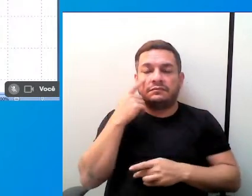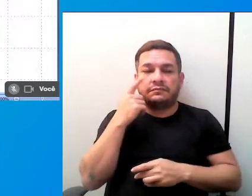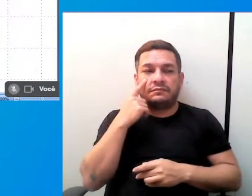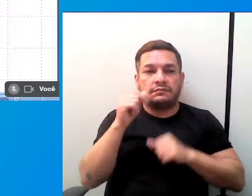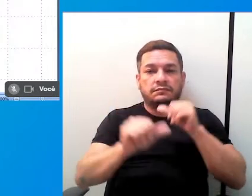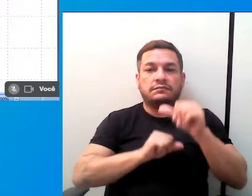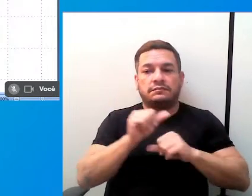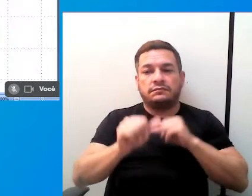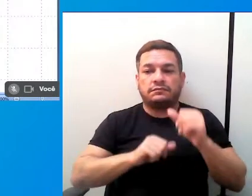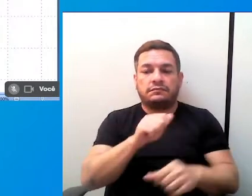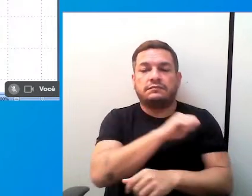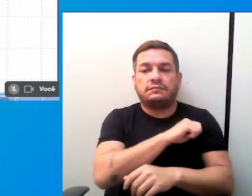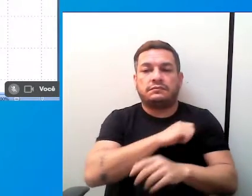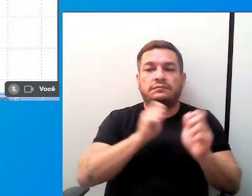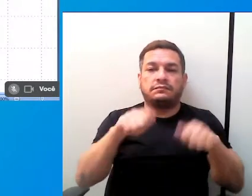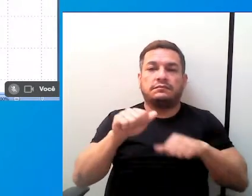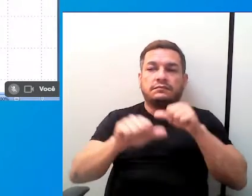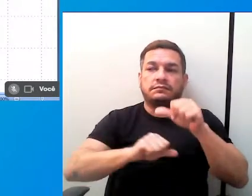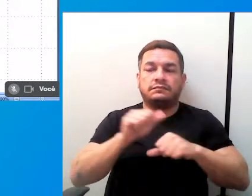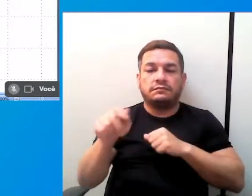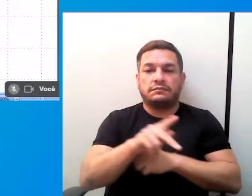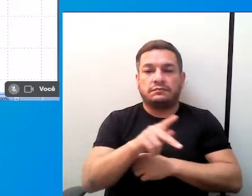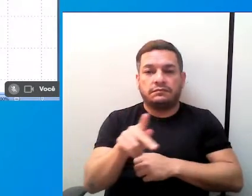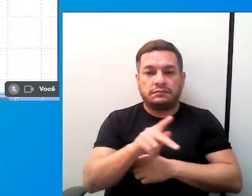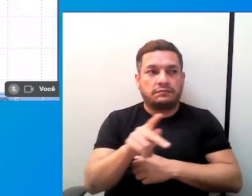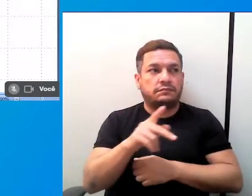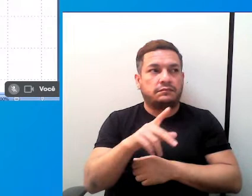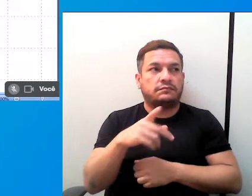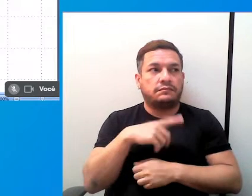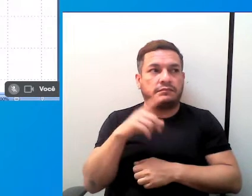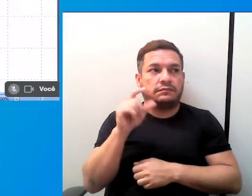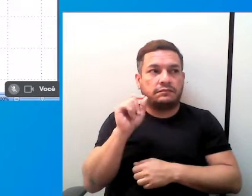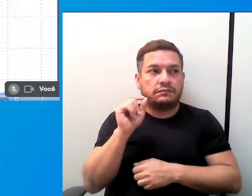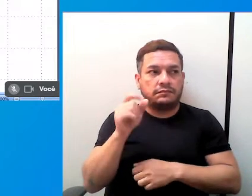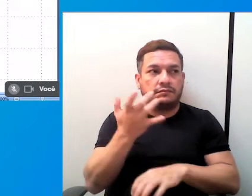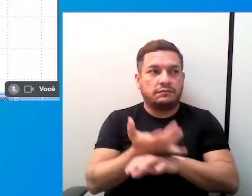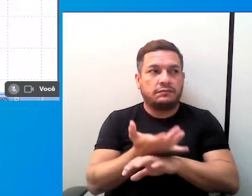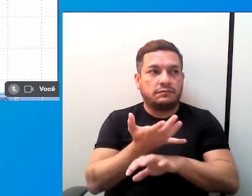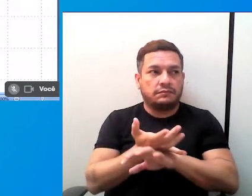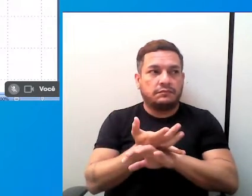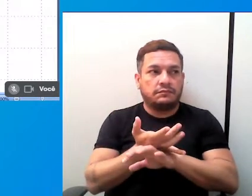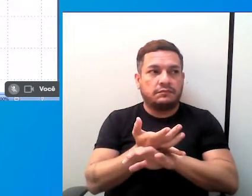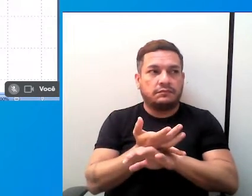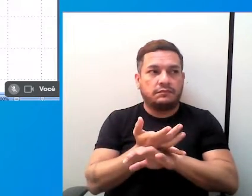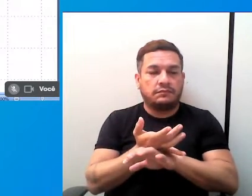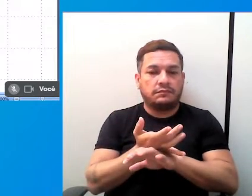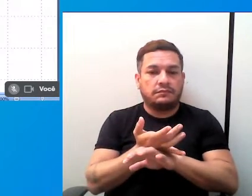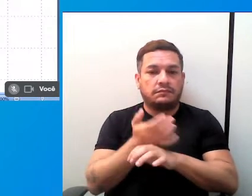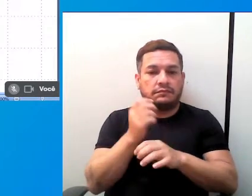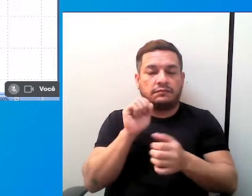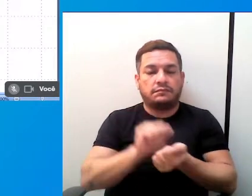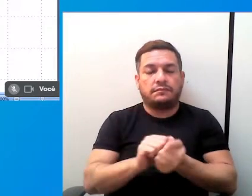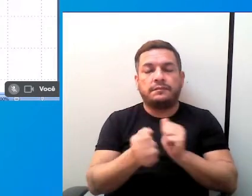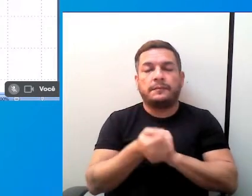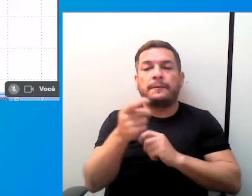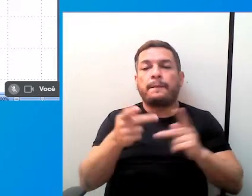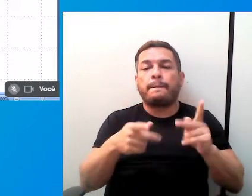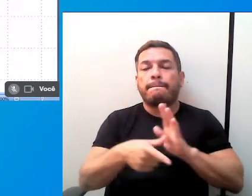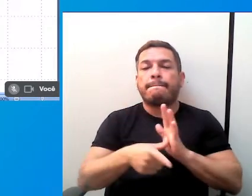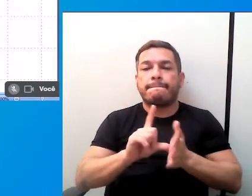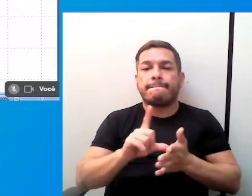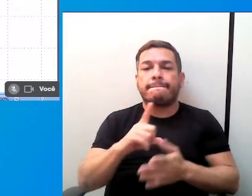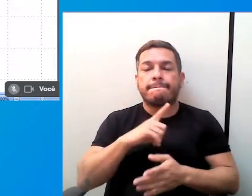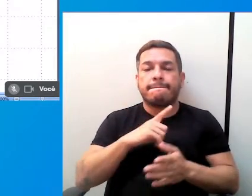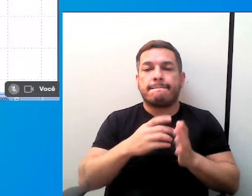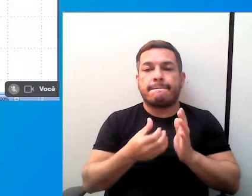pouco muda, né? Os alunos podem participar de um projeto de um professor que esteja vinculado às disciplinas, adequar o projeto anterior, que eles tiveram